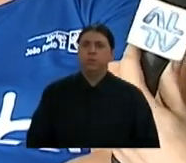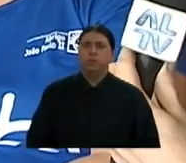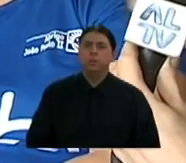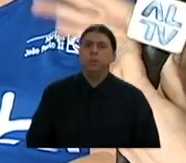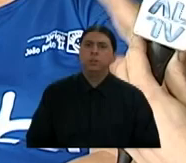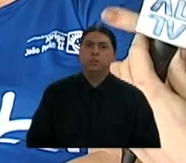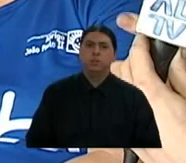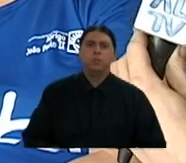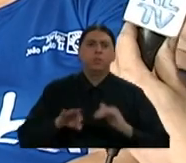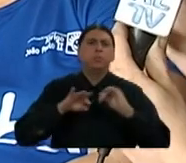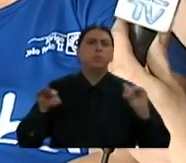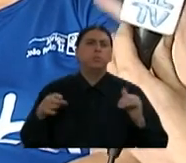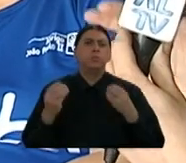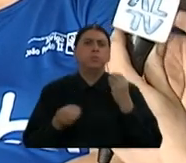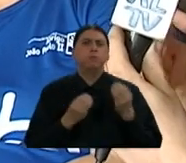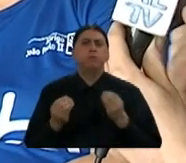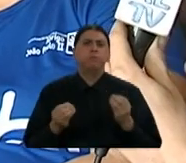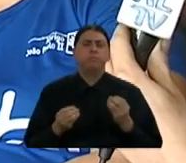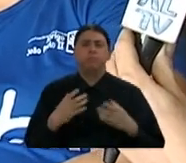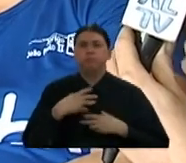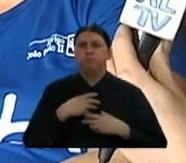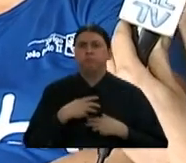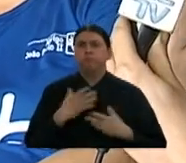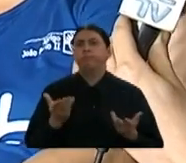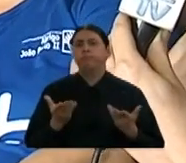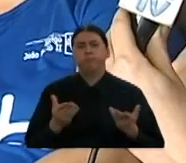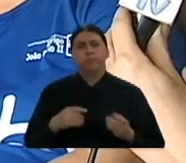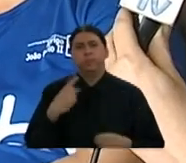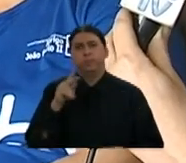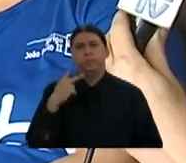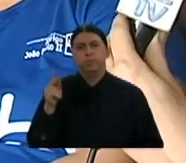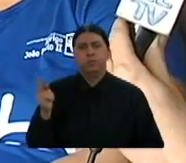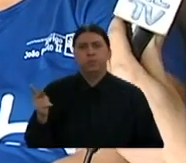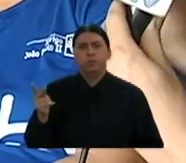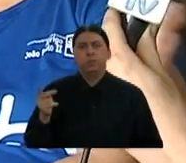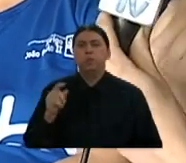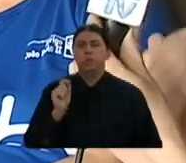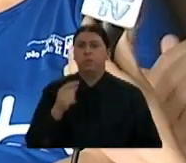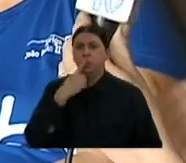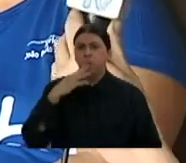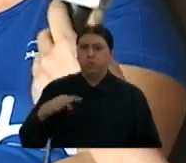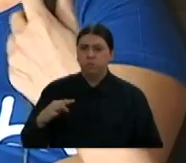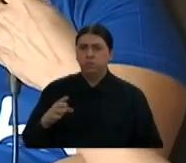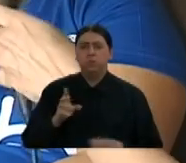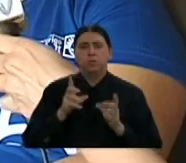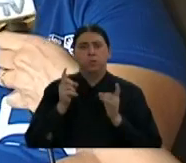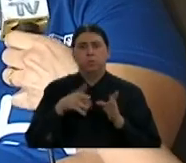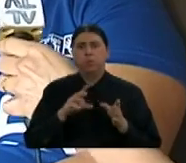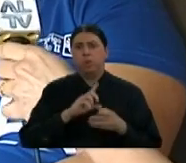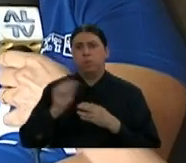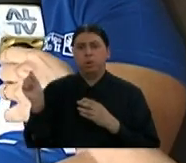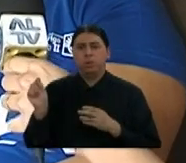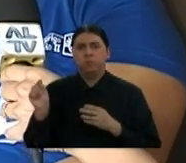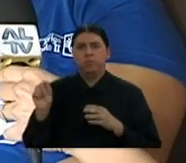por um por qualquer um dos motivos como essa quando a criança deixa a casa